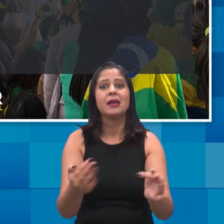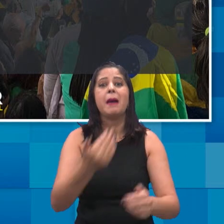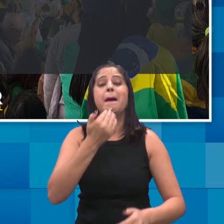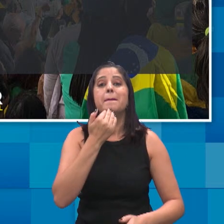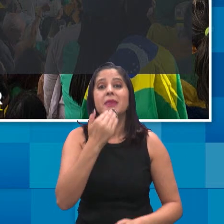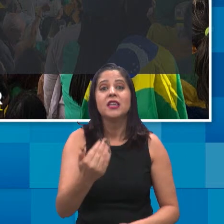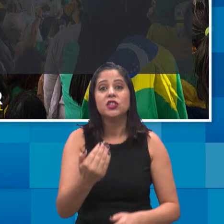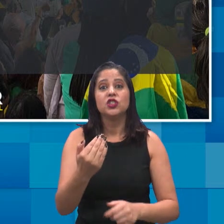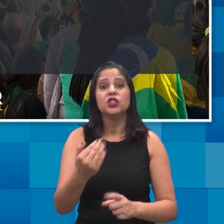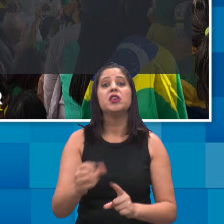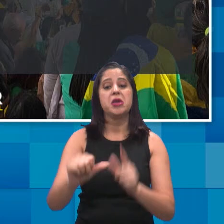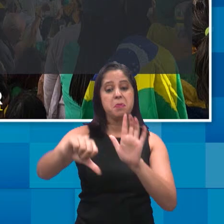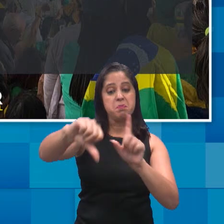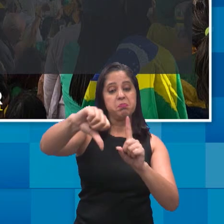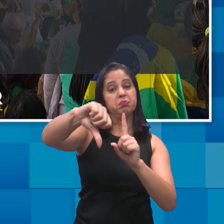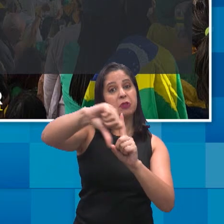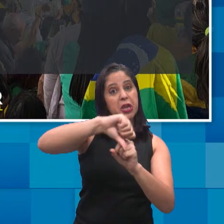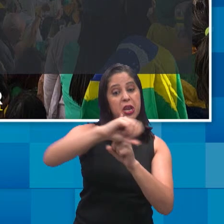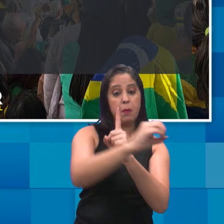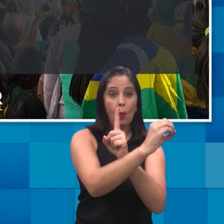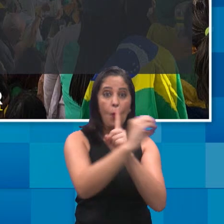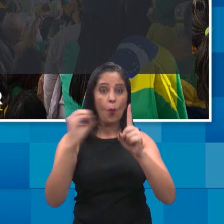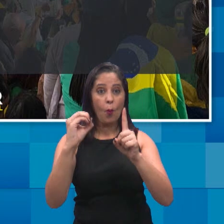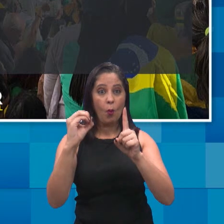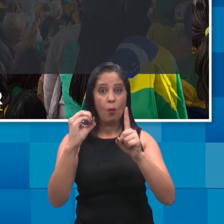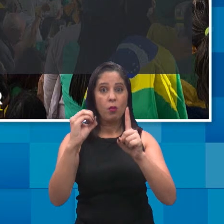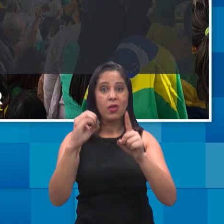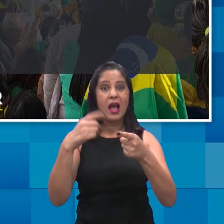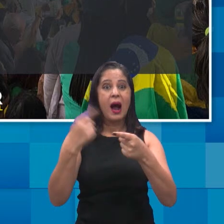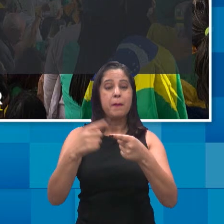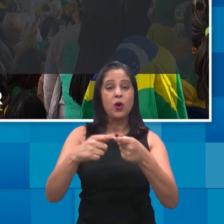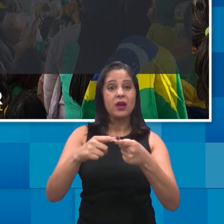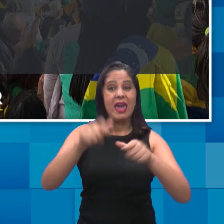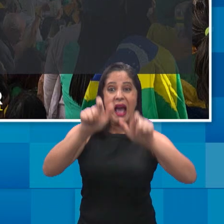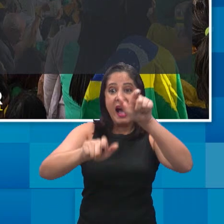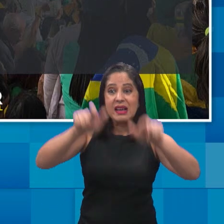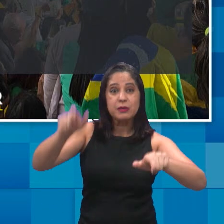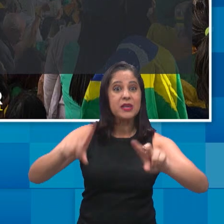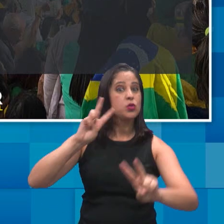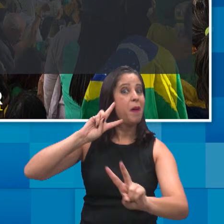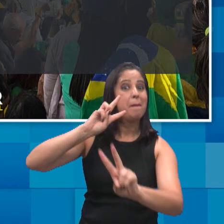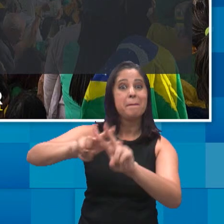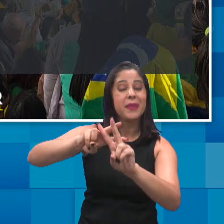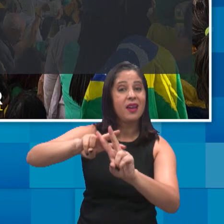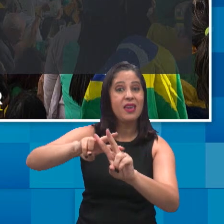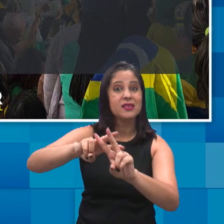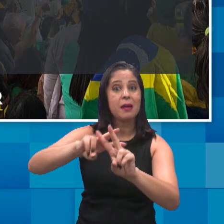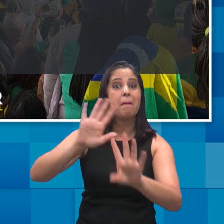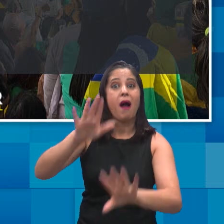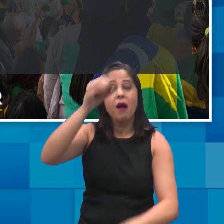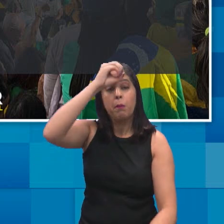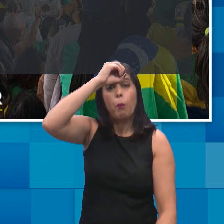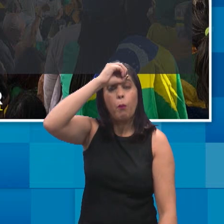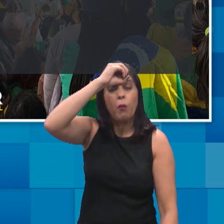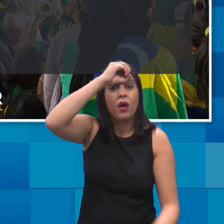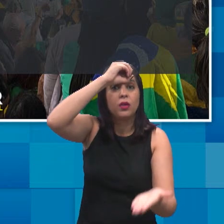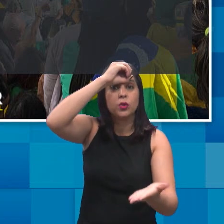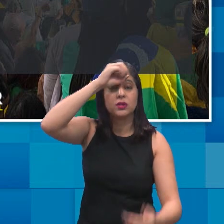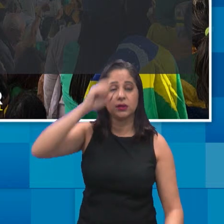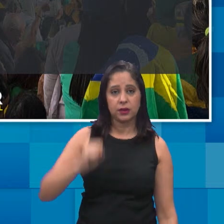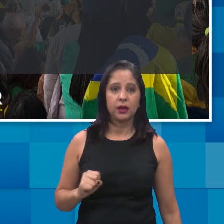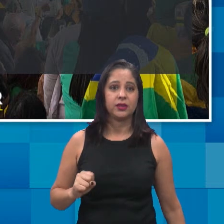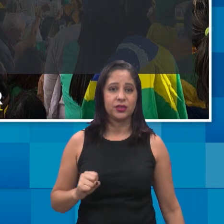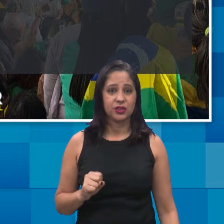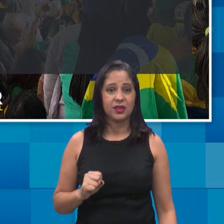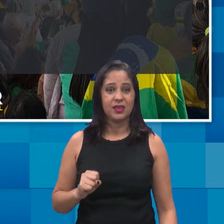anistia para milhares de pessoas, centenas de pessoas que estão presas de forma inocente, ou que